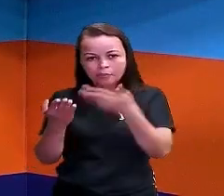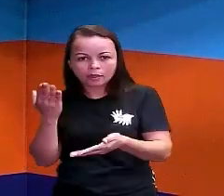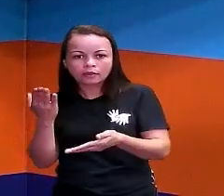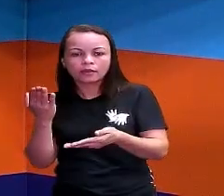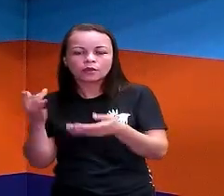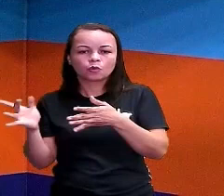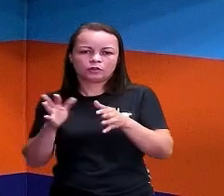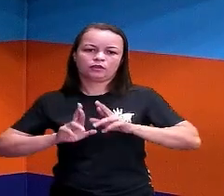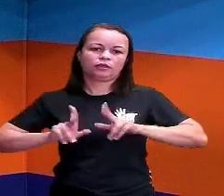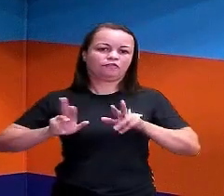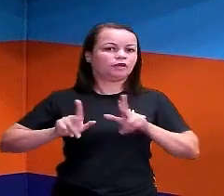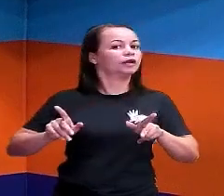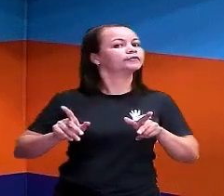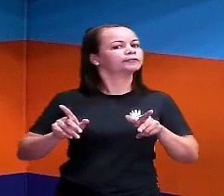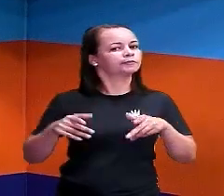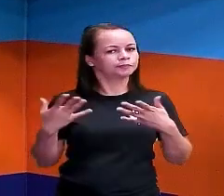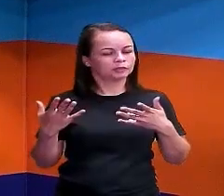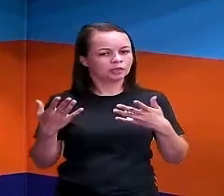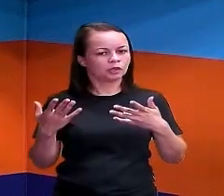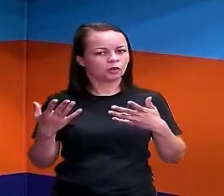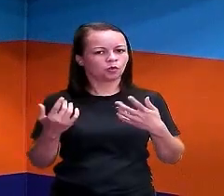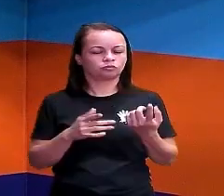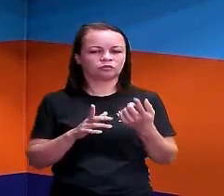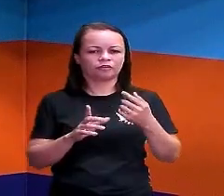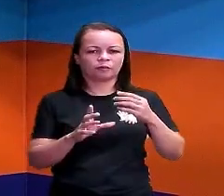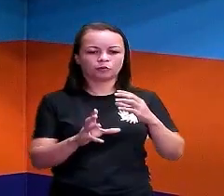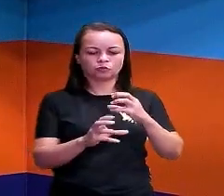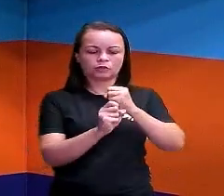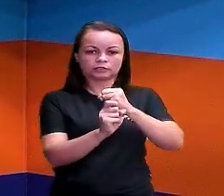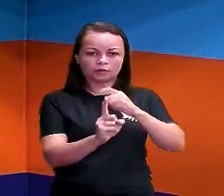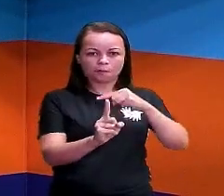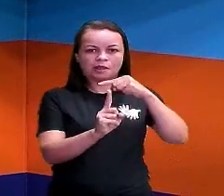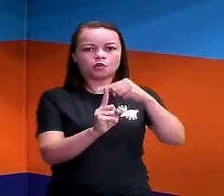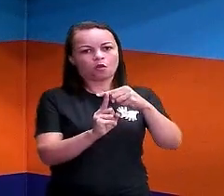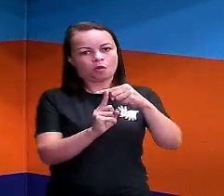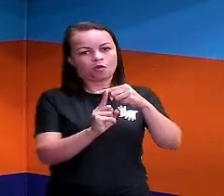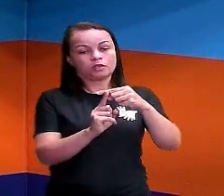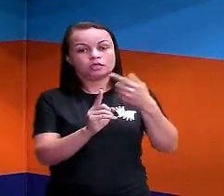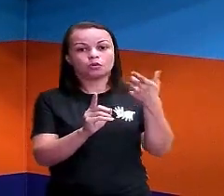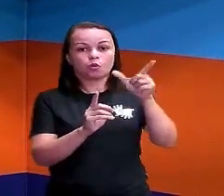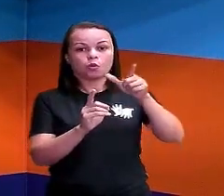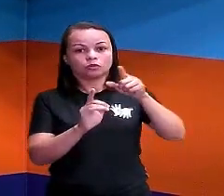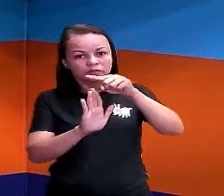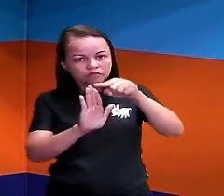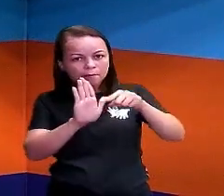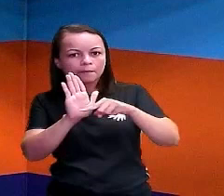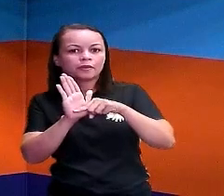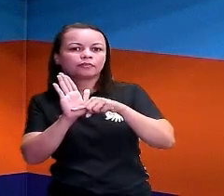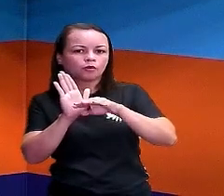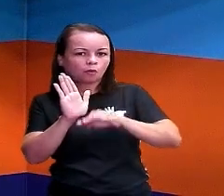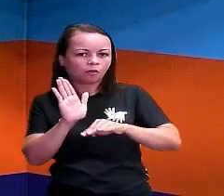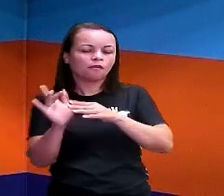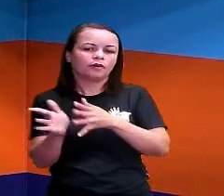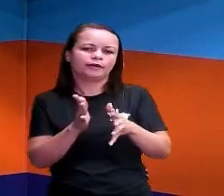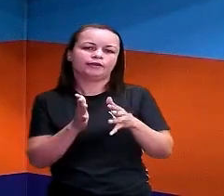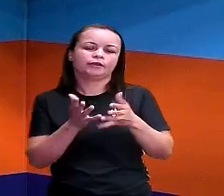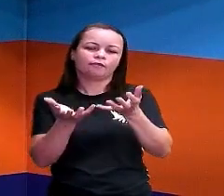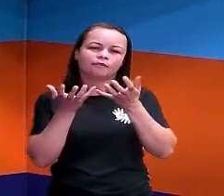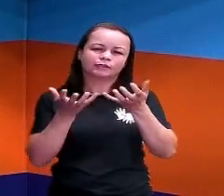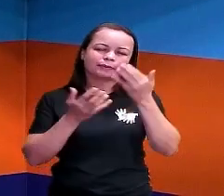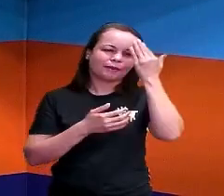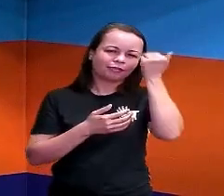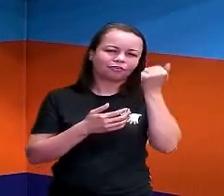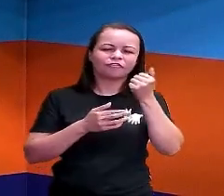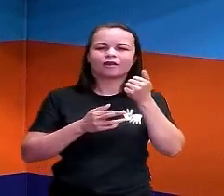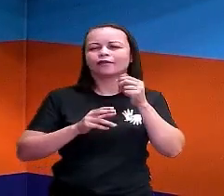nessa pontuação. Um teve uma pontuação maior e o outro teve uma pontuação menor. Então, ele quer saber a diferença. Ô, professora,